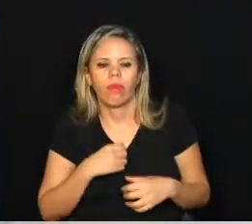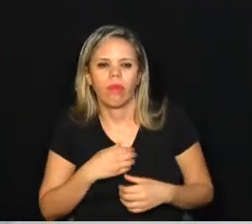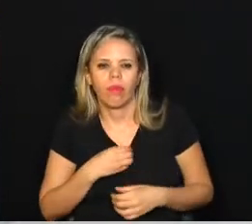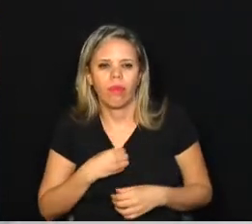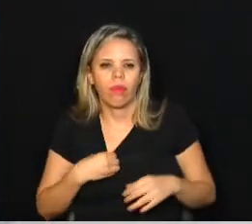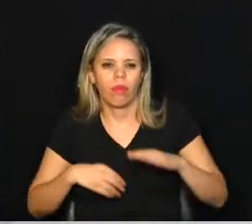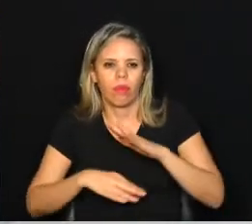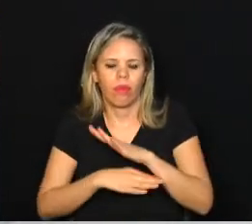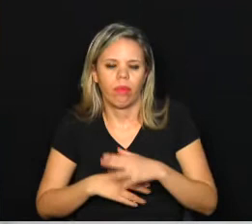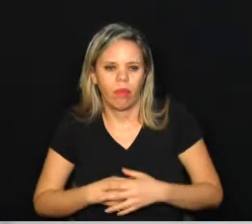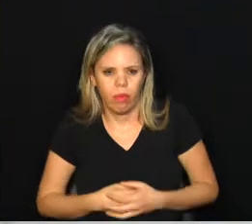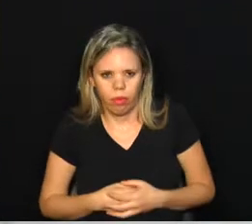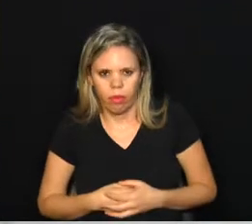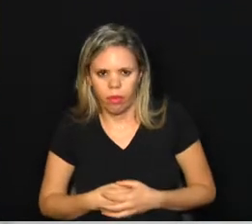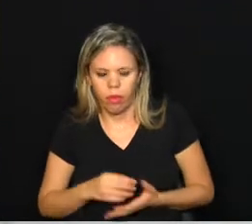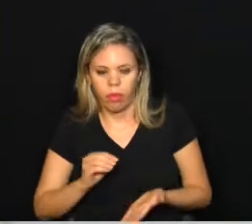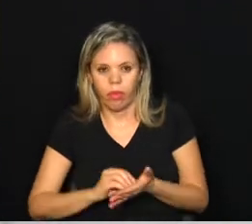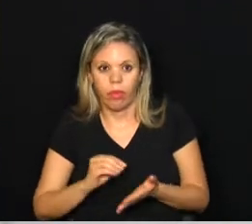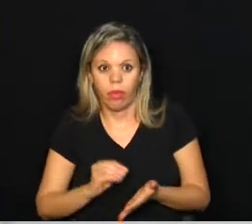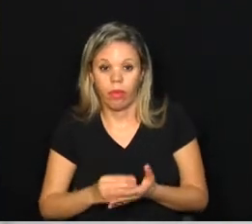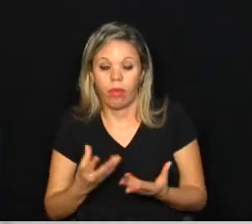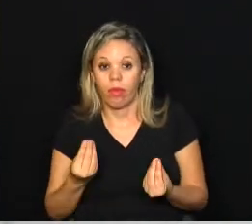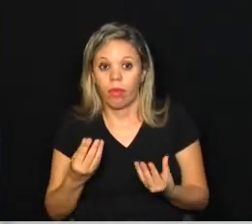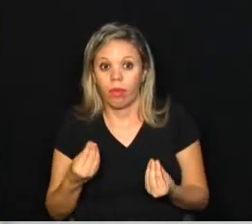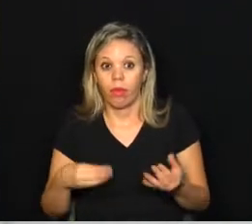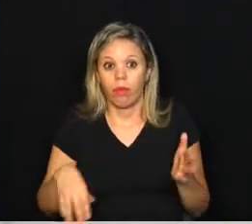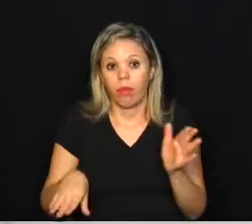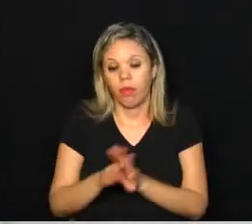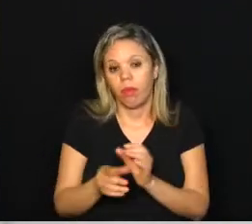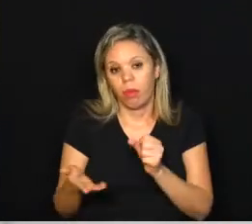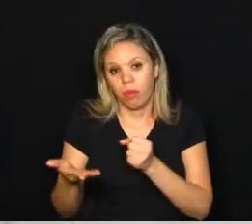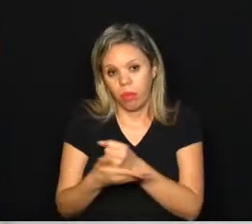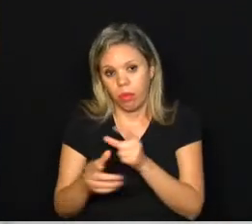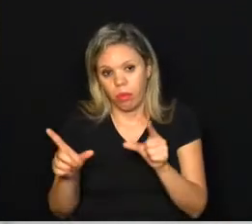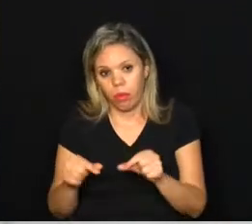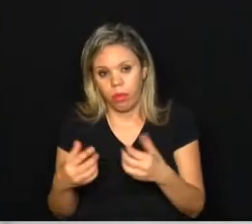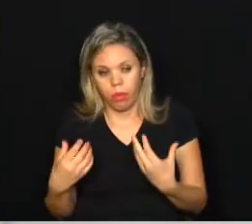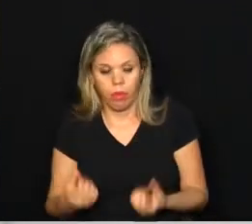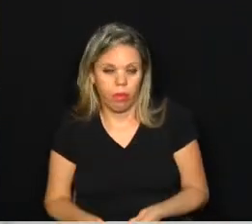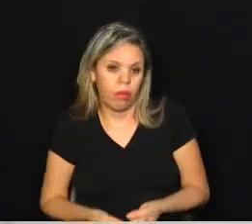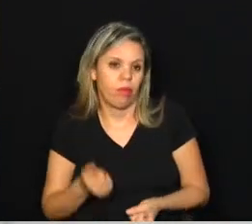Câmara Municipal. Ainda falta muito para chegar no mínimo aceitável,